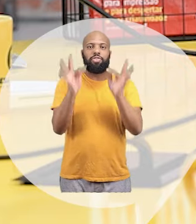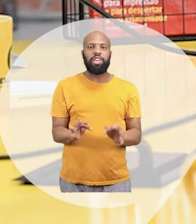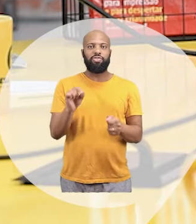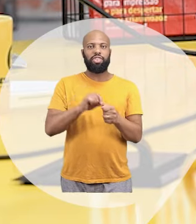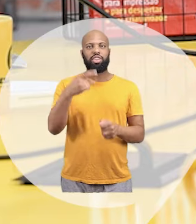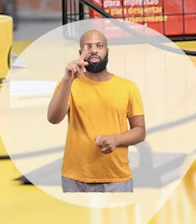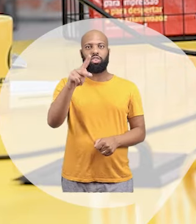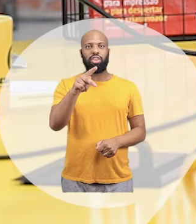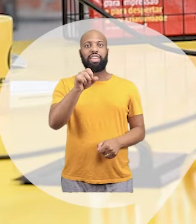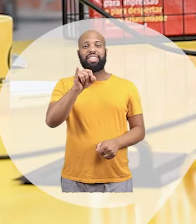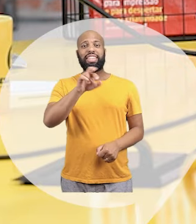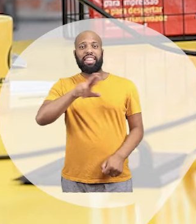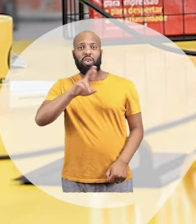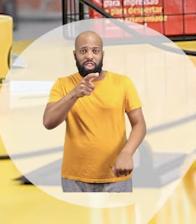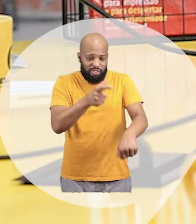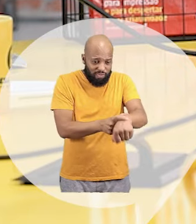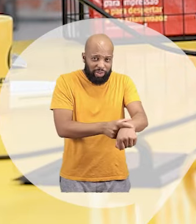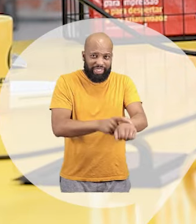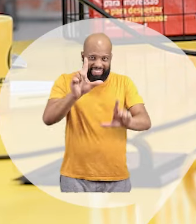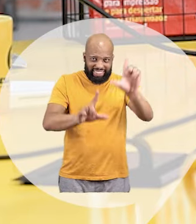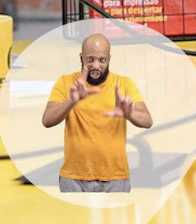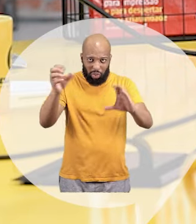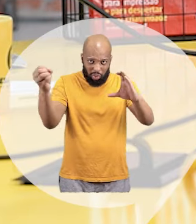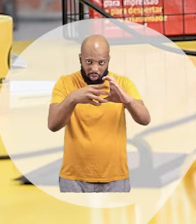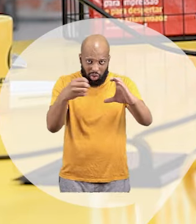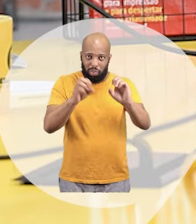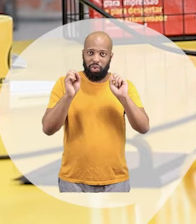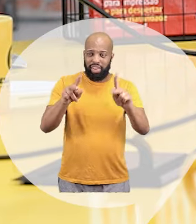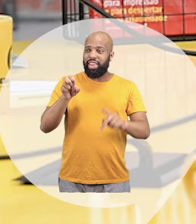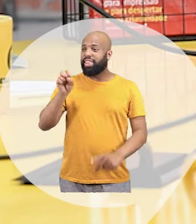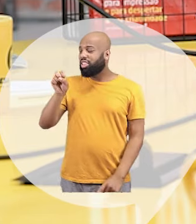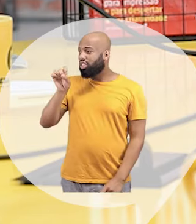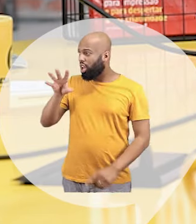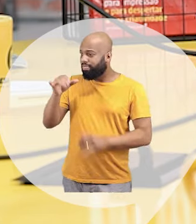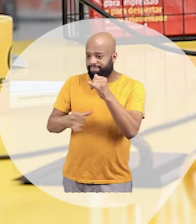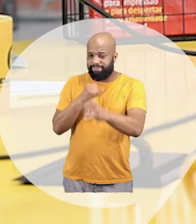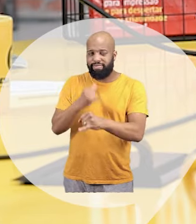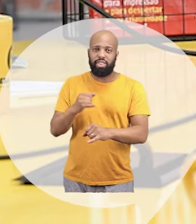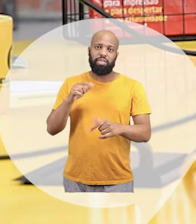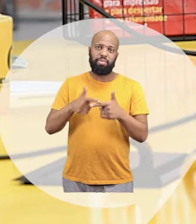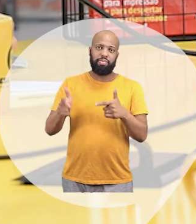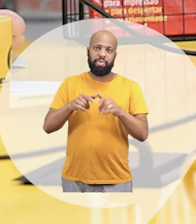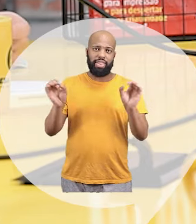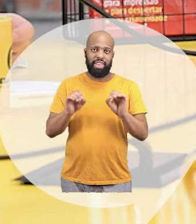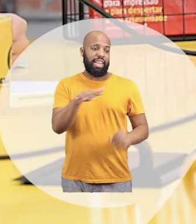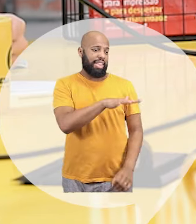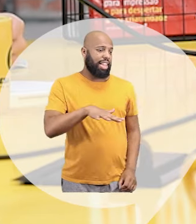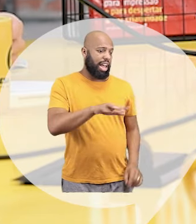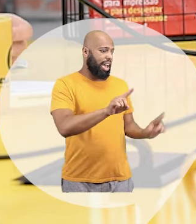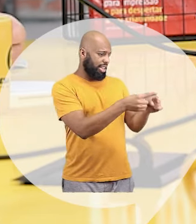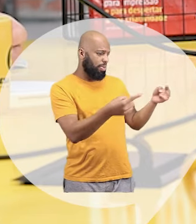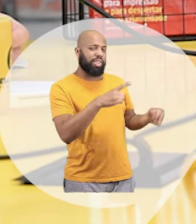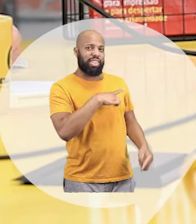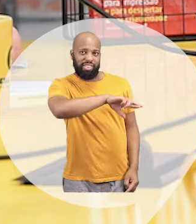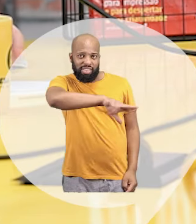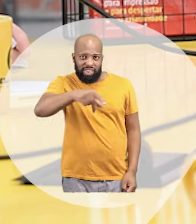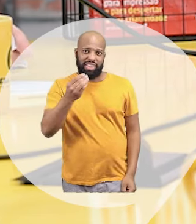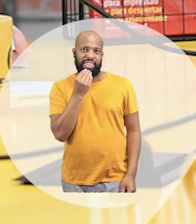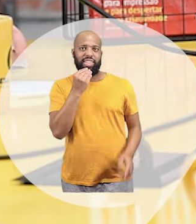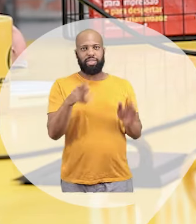não vai se não vai ser no Faustão tá tudo bem e na área da música existem muitas